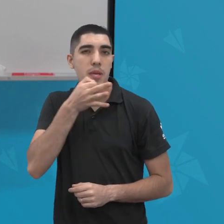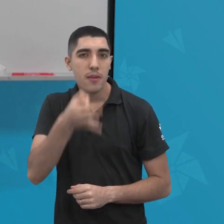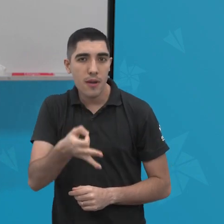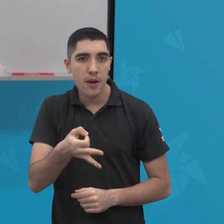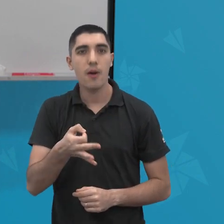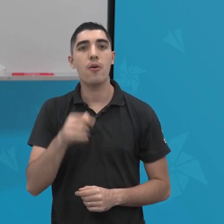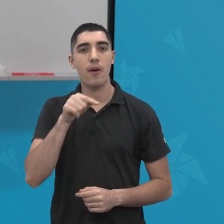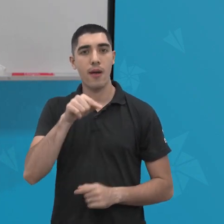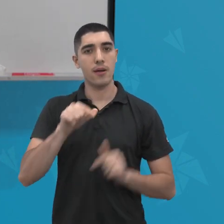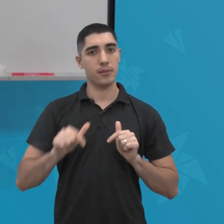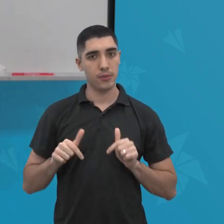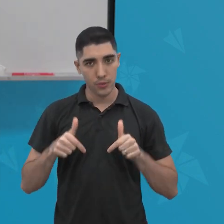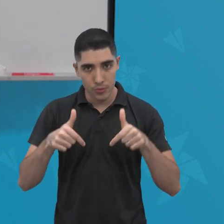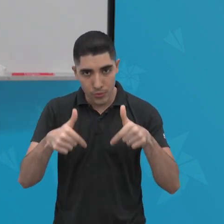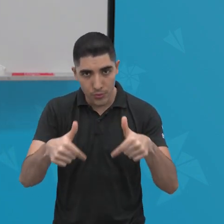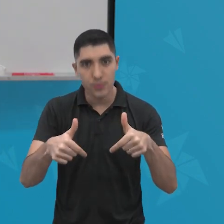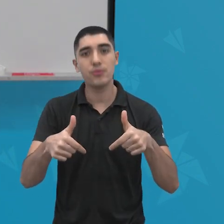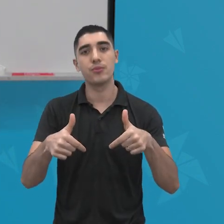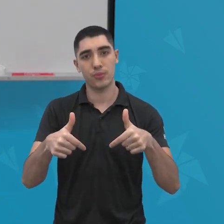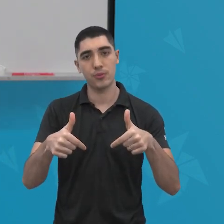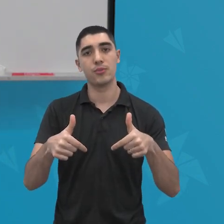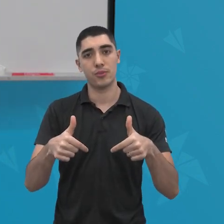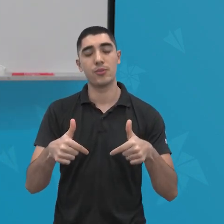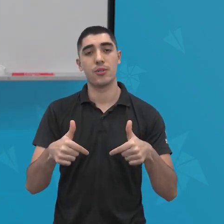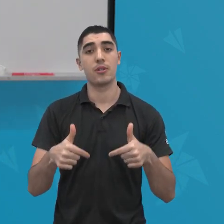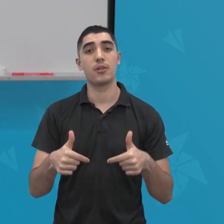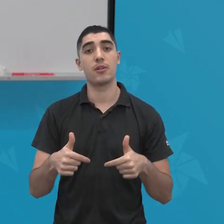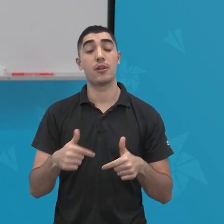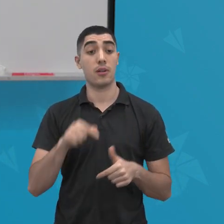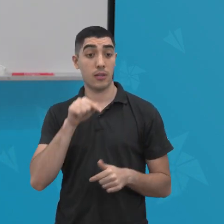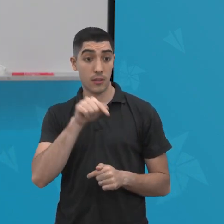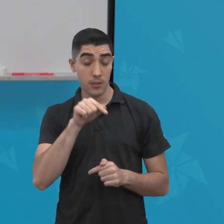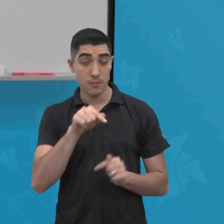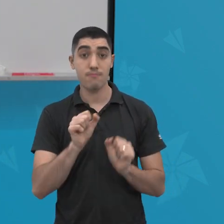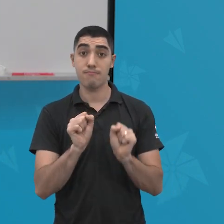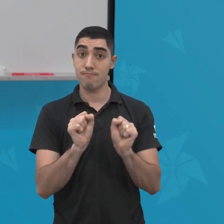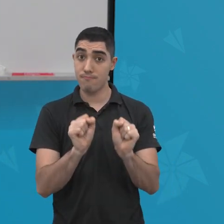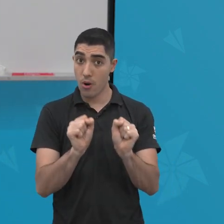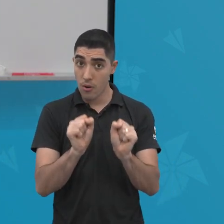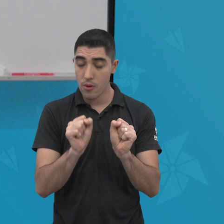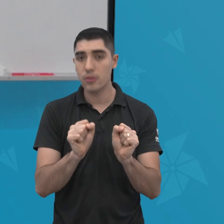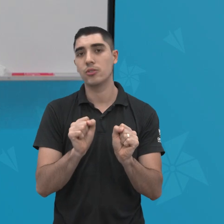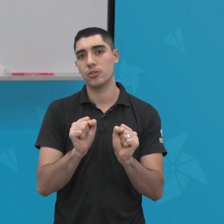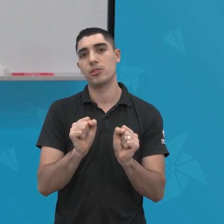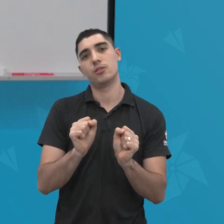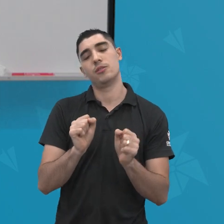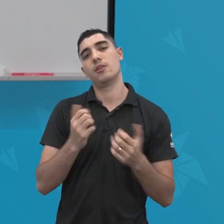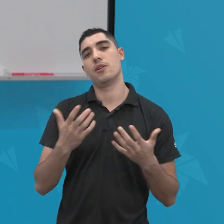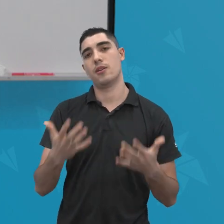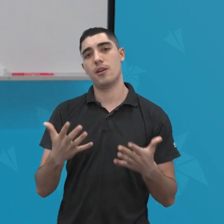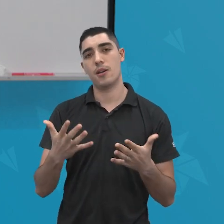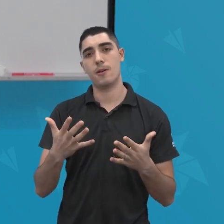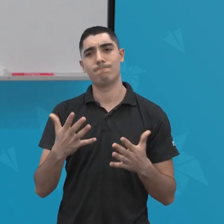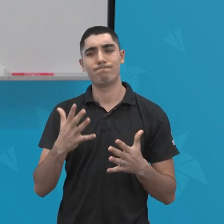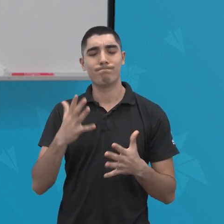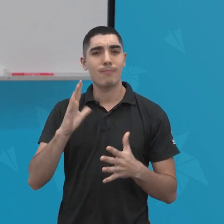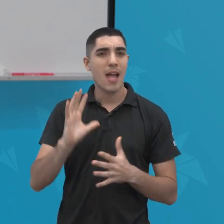de um certo tipo de atitude que encarnam uma